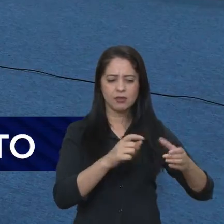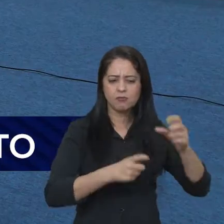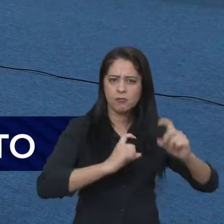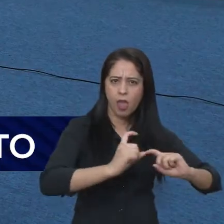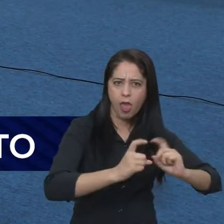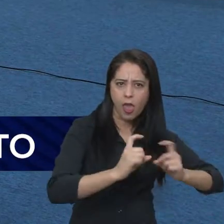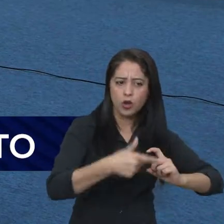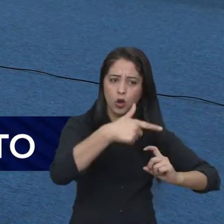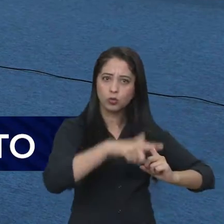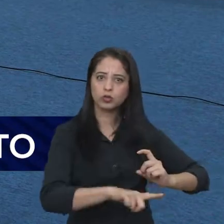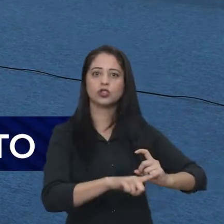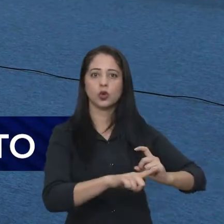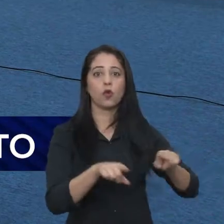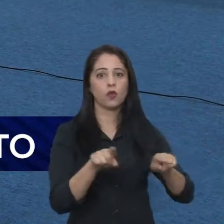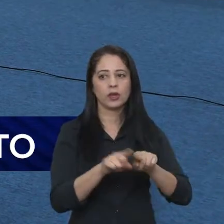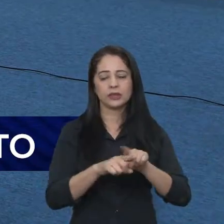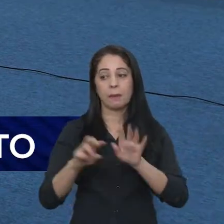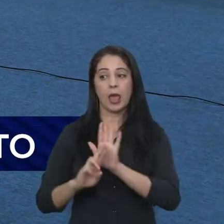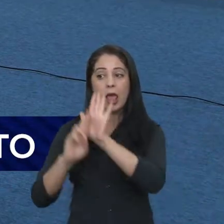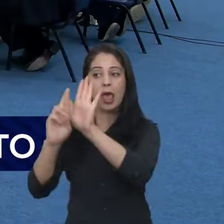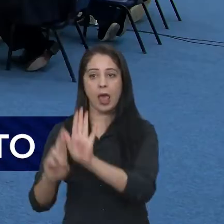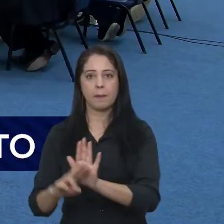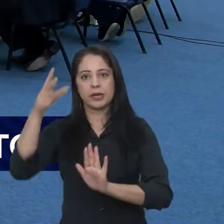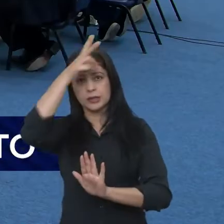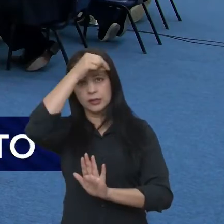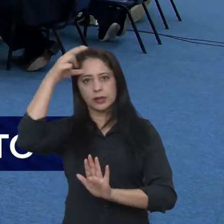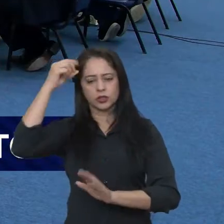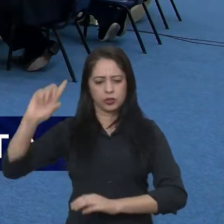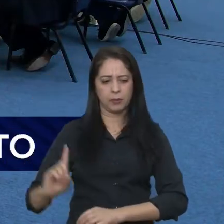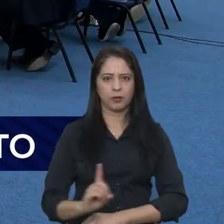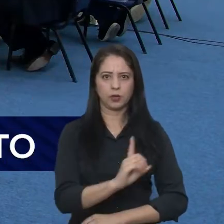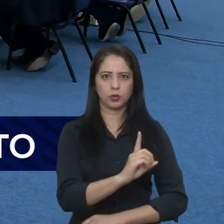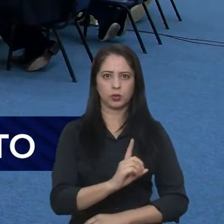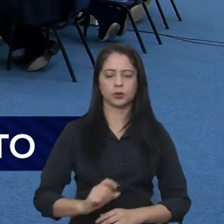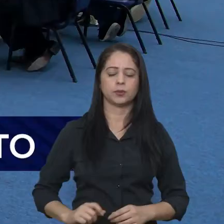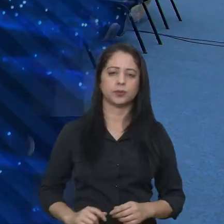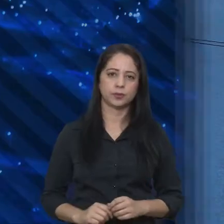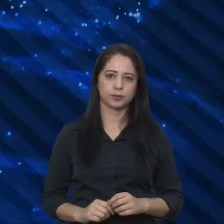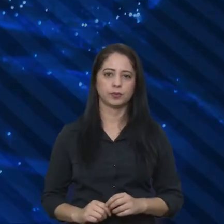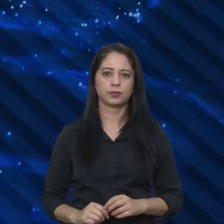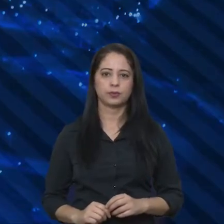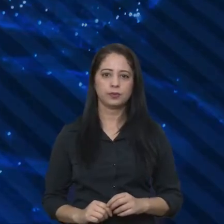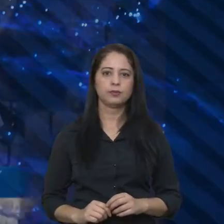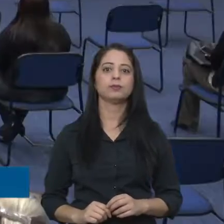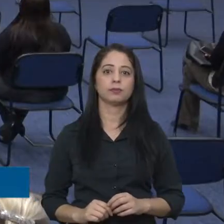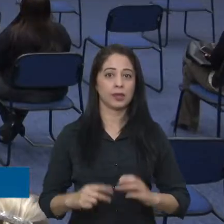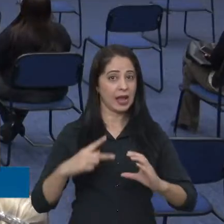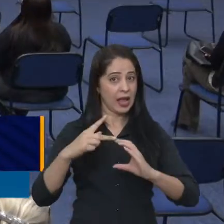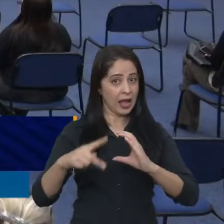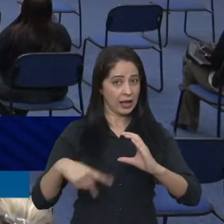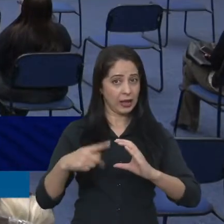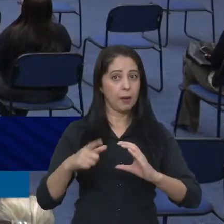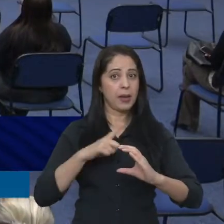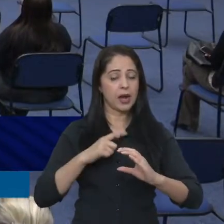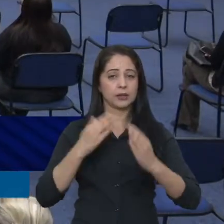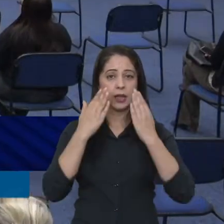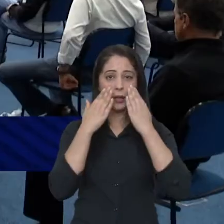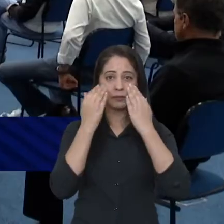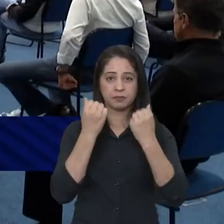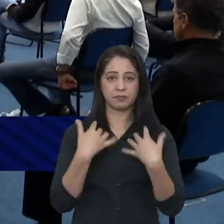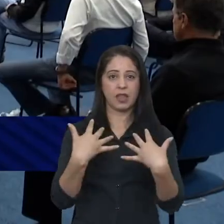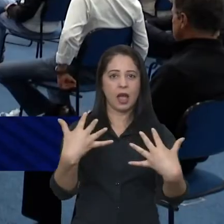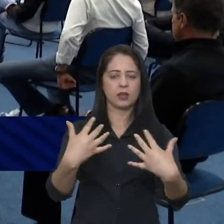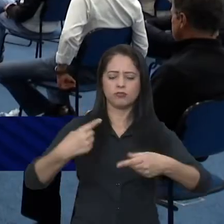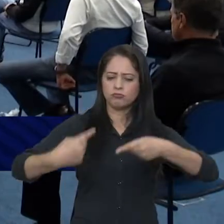realizam nova reunião e se encontram com representante de concessionárias da Prefeitura. Câmara cedia audiência pública